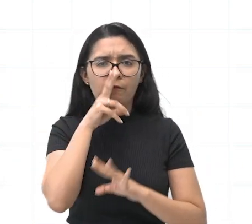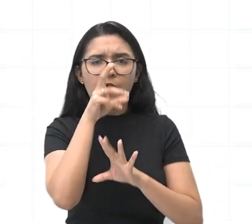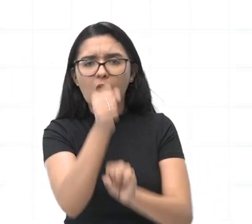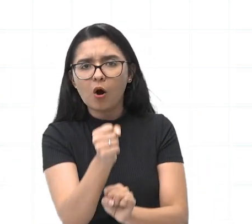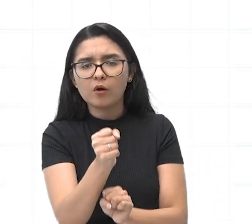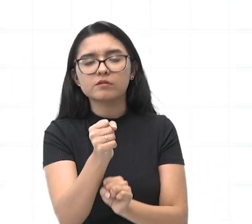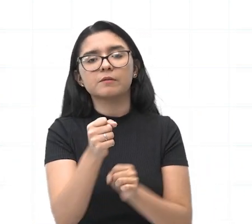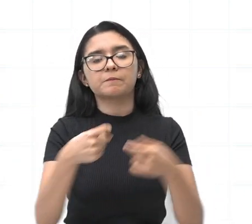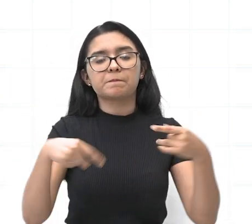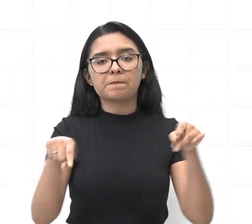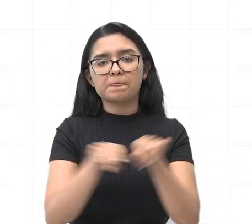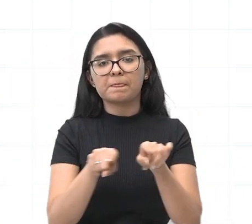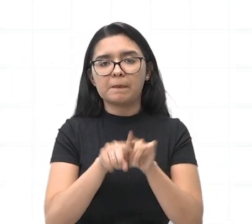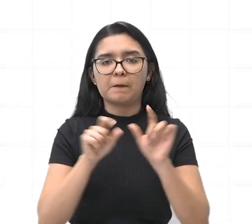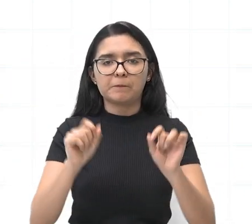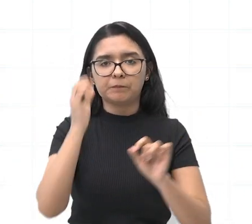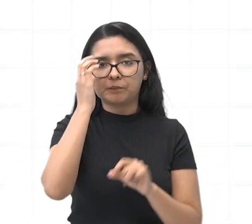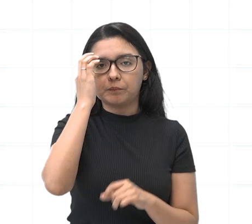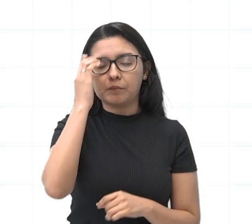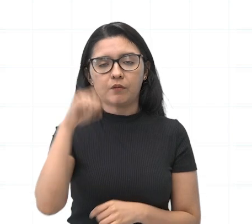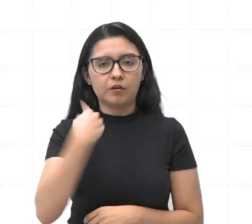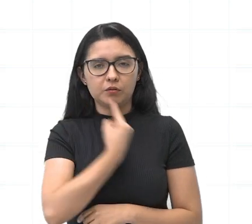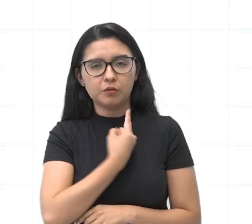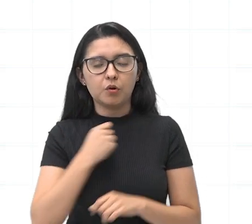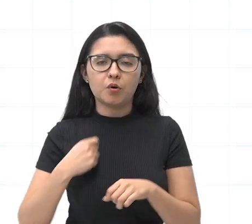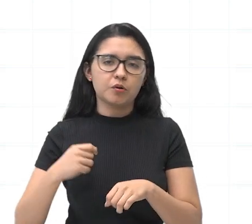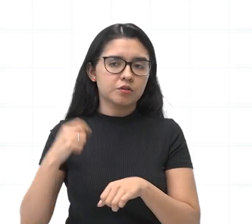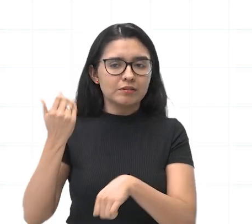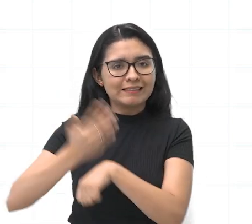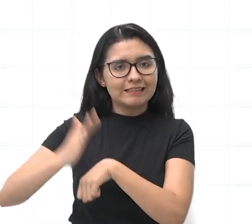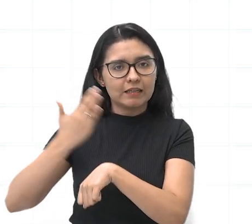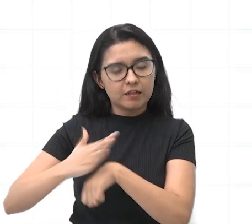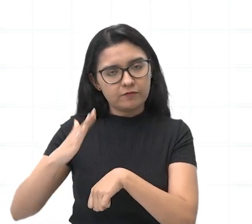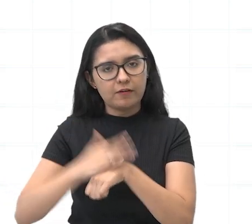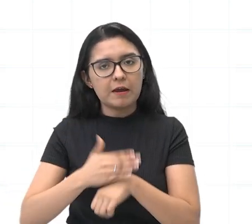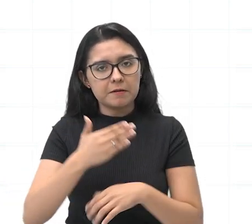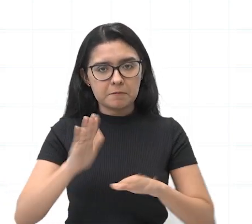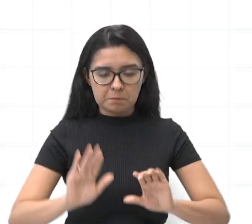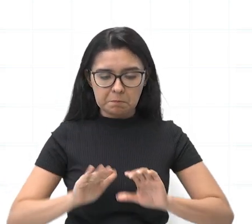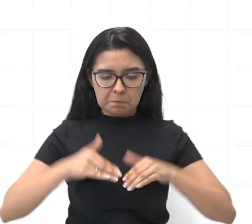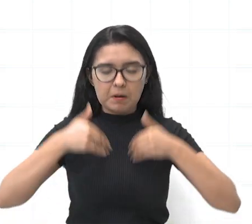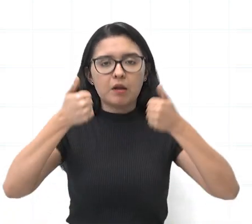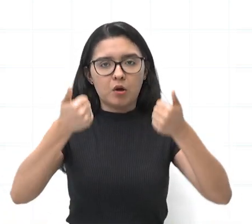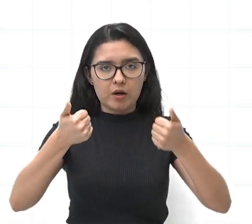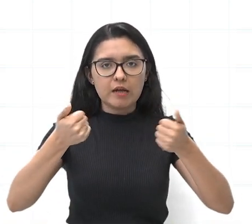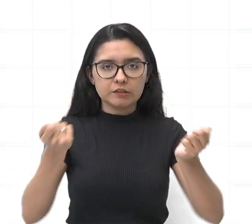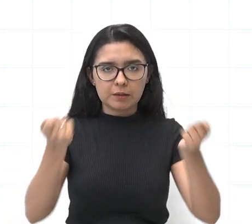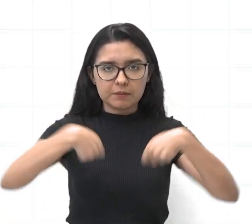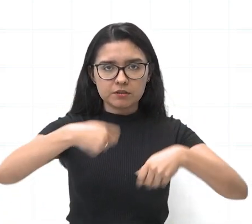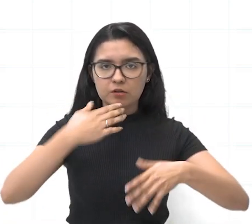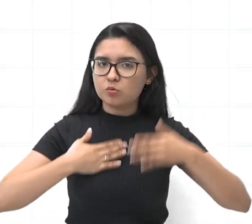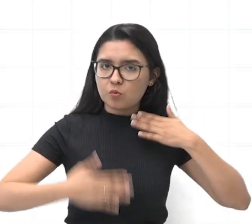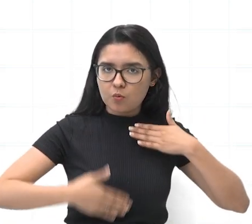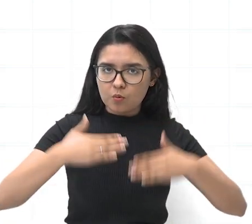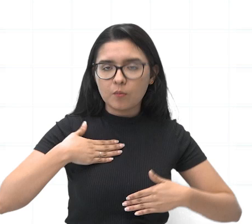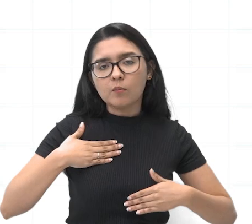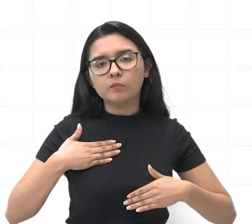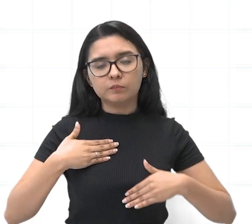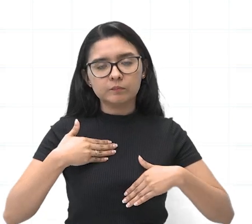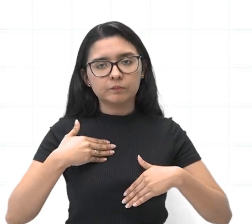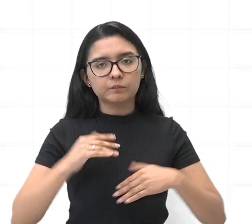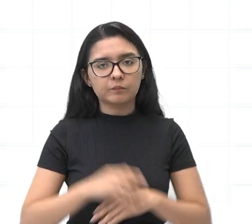força, ou mesmo aquilo que a gente para treinar, vai aperfeiçoar essas capacidades. Elas